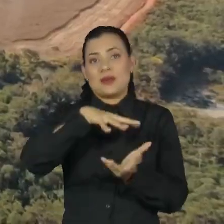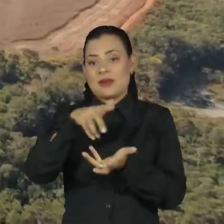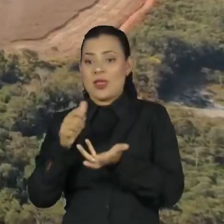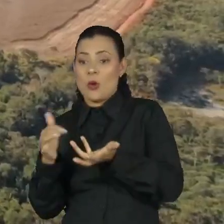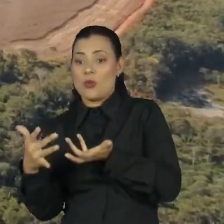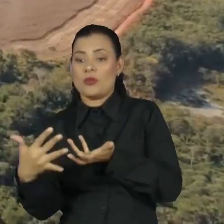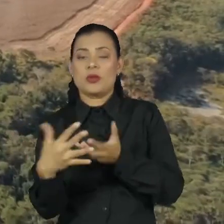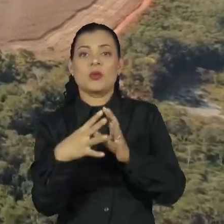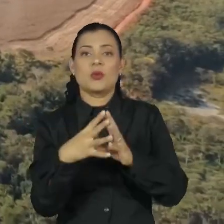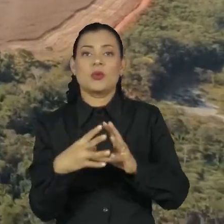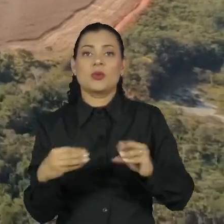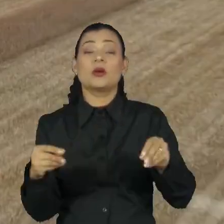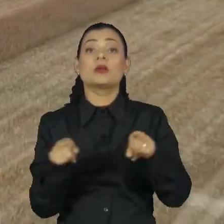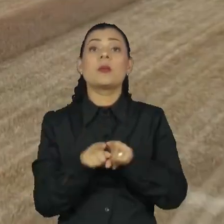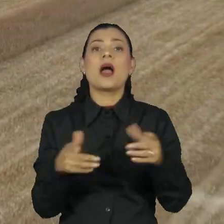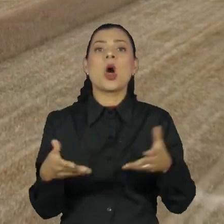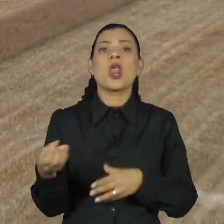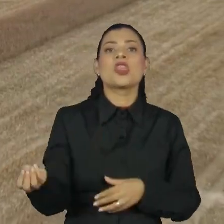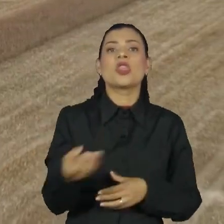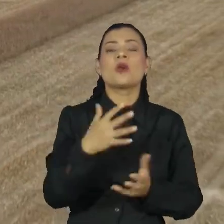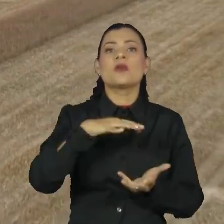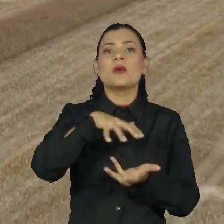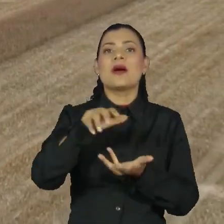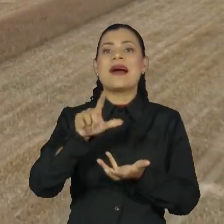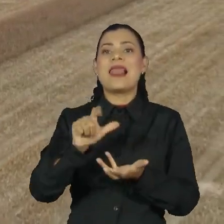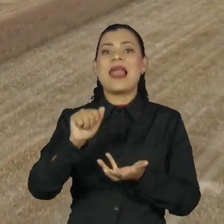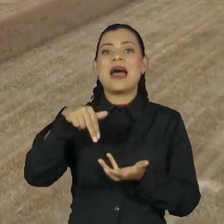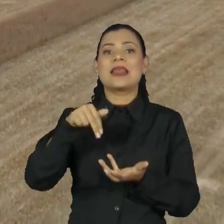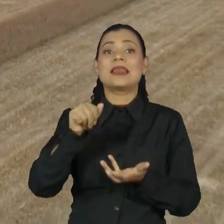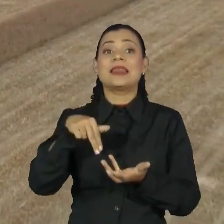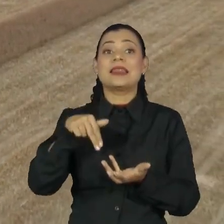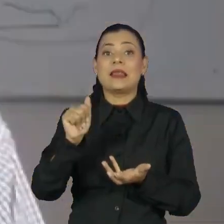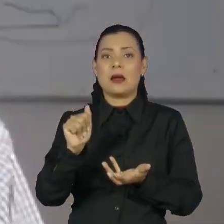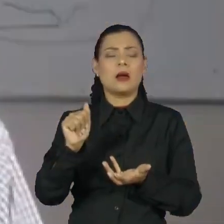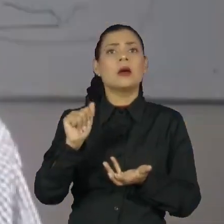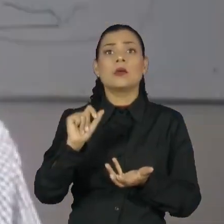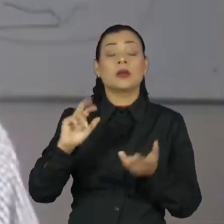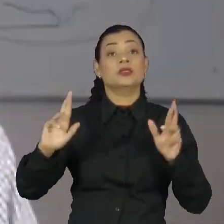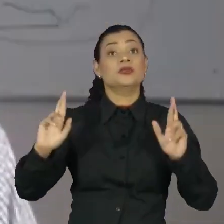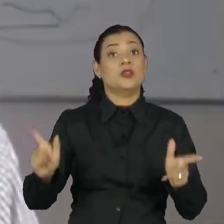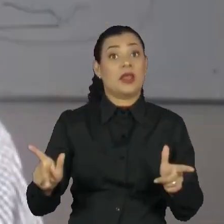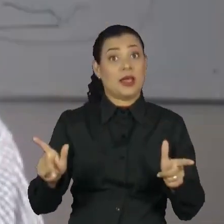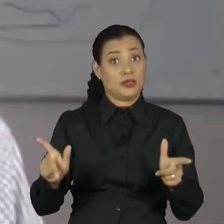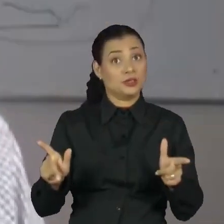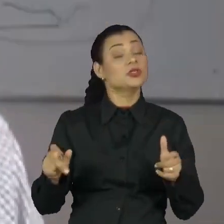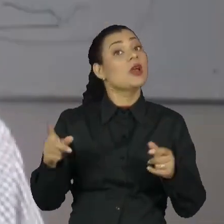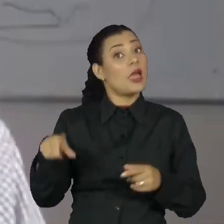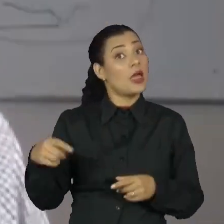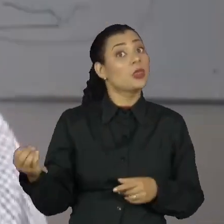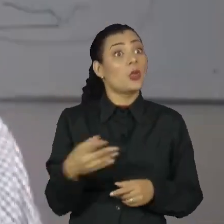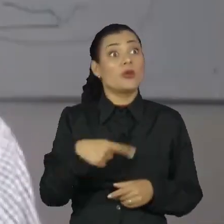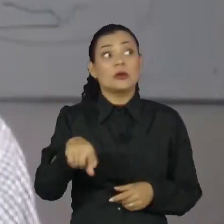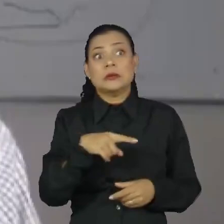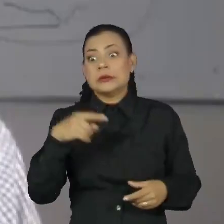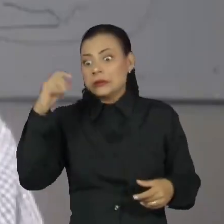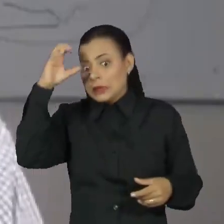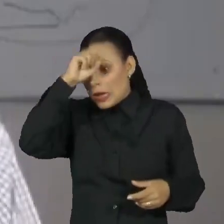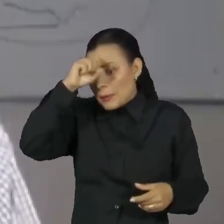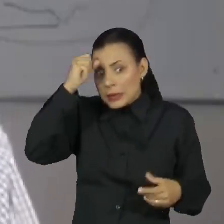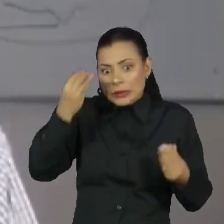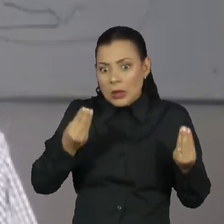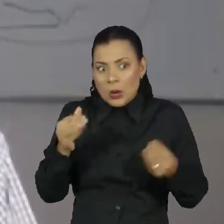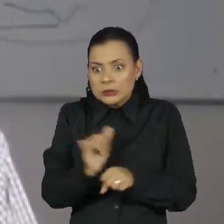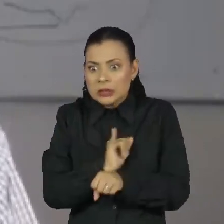e a chegada do La Niña, fenômenos com características opostas. É uma situação nova, está todo mundo tentando aprender com essa